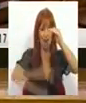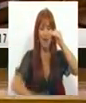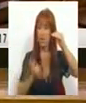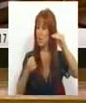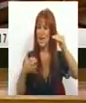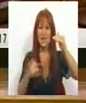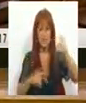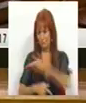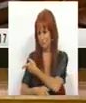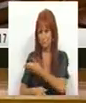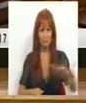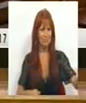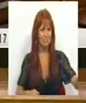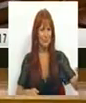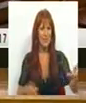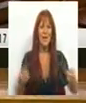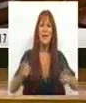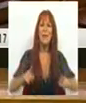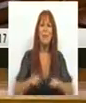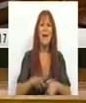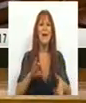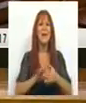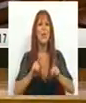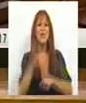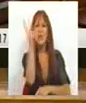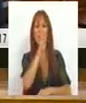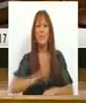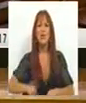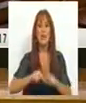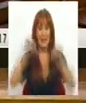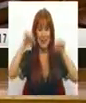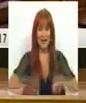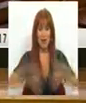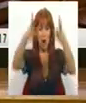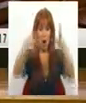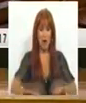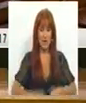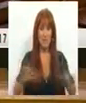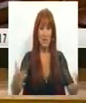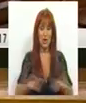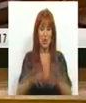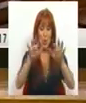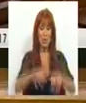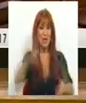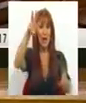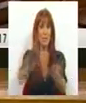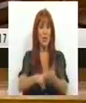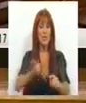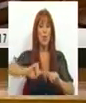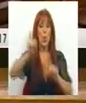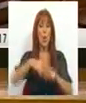de 2015. Também no que respeita à execução deste orçamento que o Parlamento aprovou